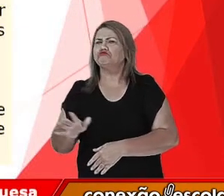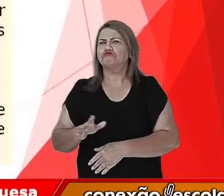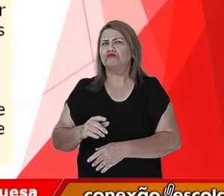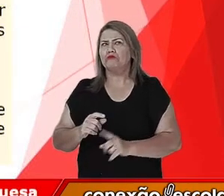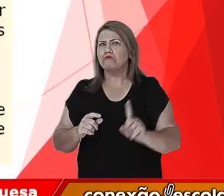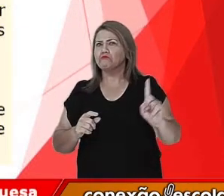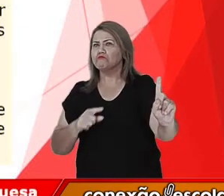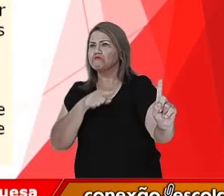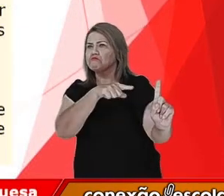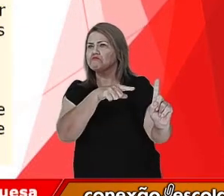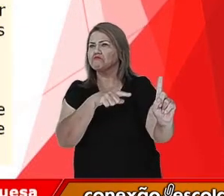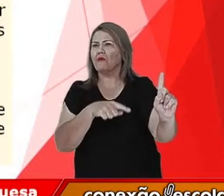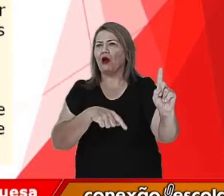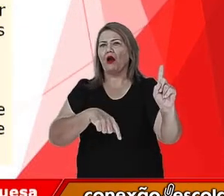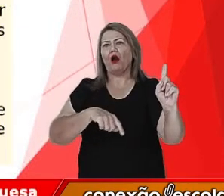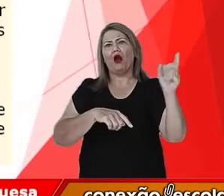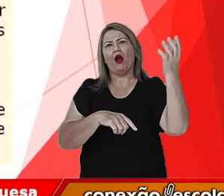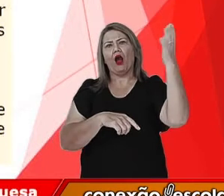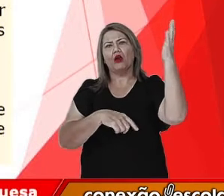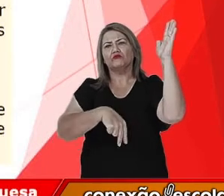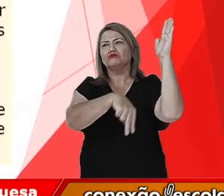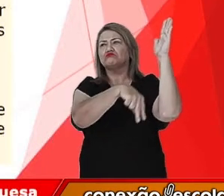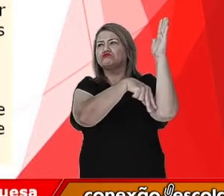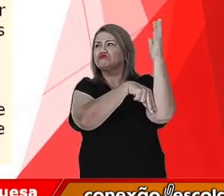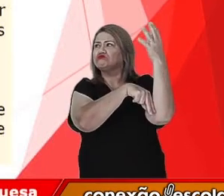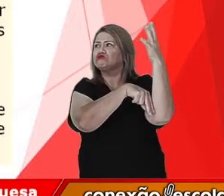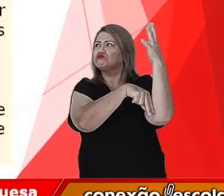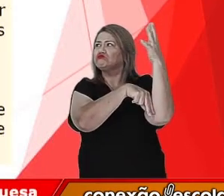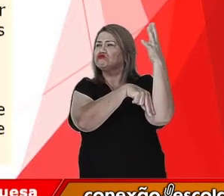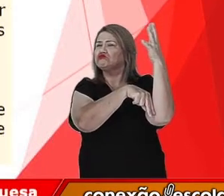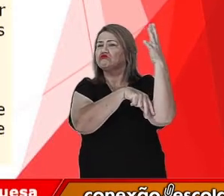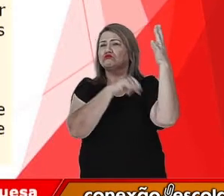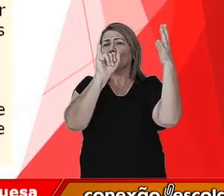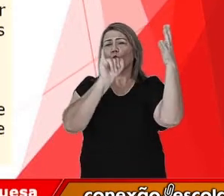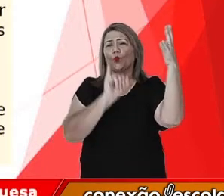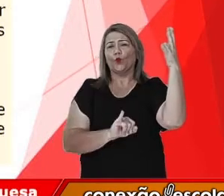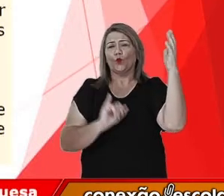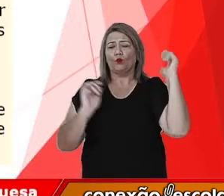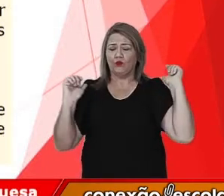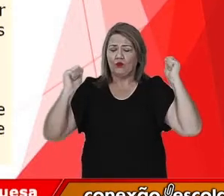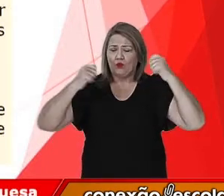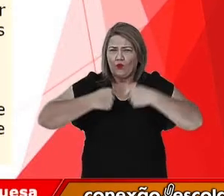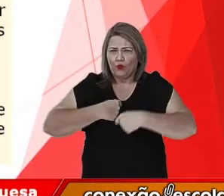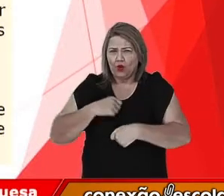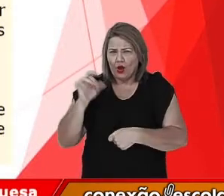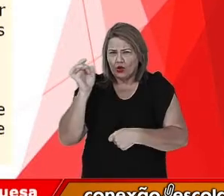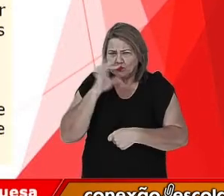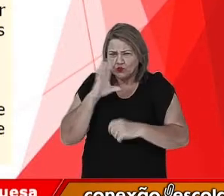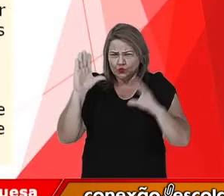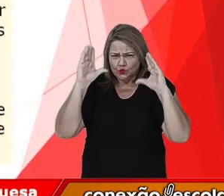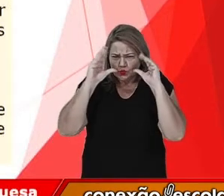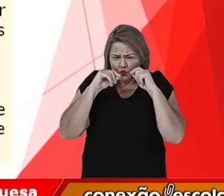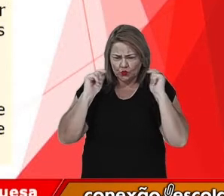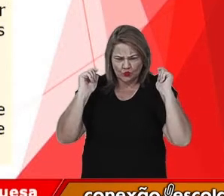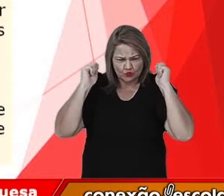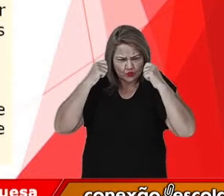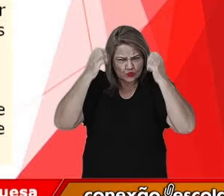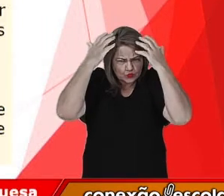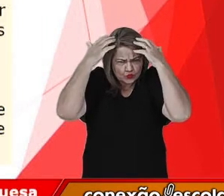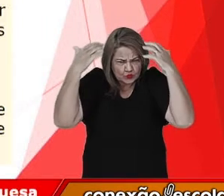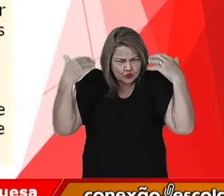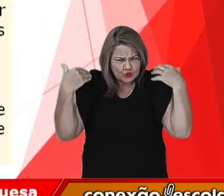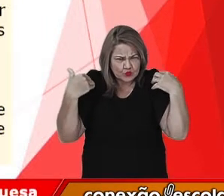uma árvore. Esguio e magro, metido num largo blusão azul marinho, cabelos